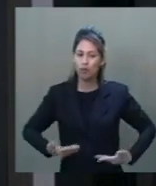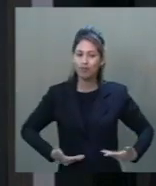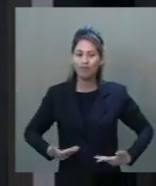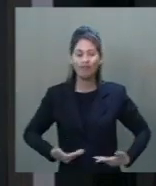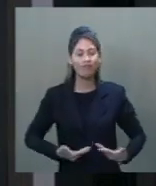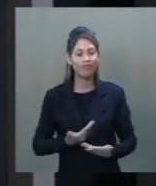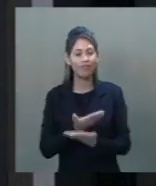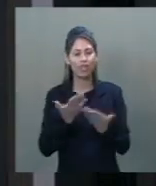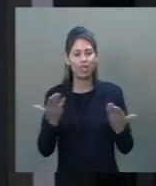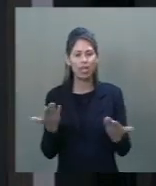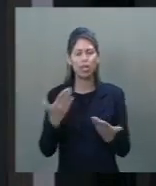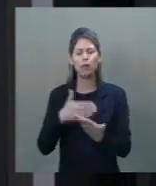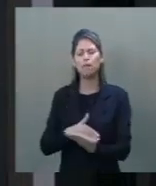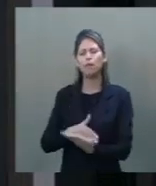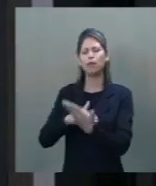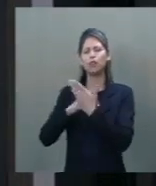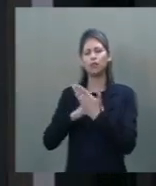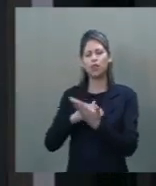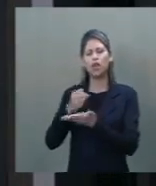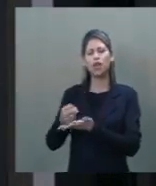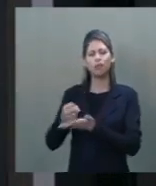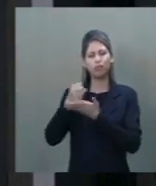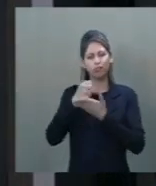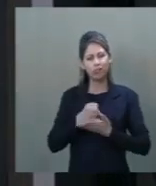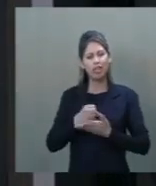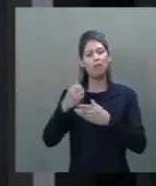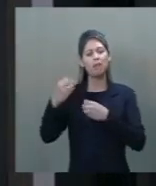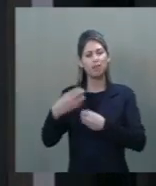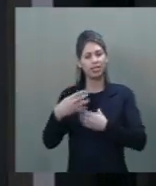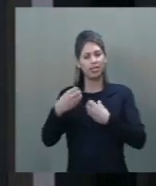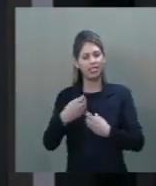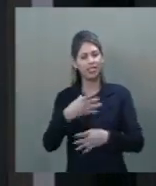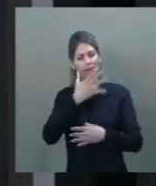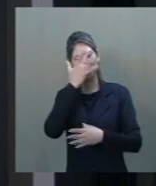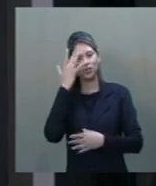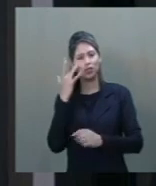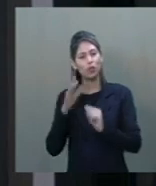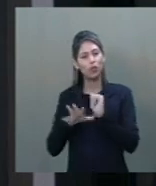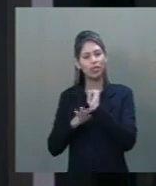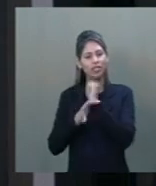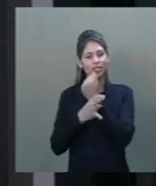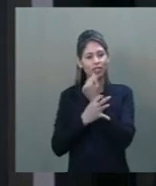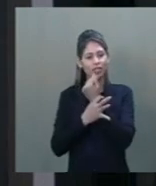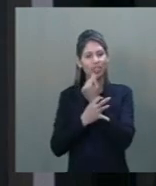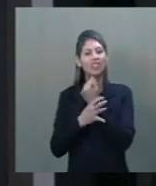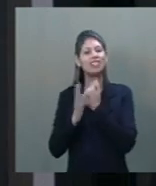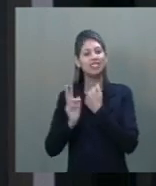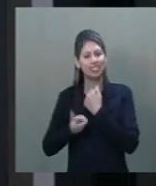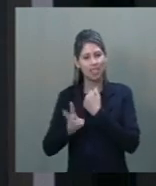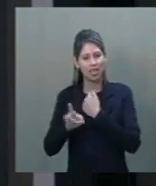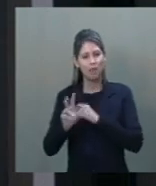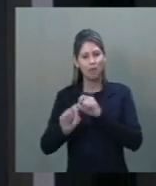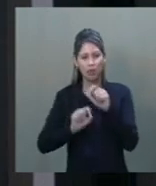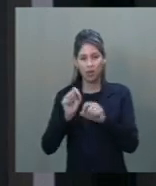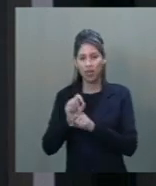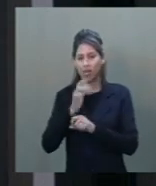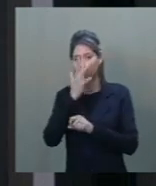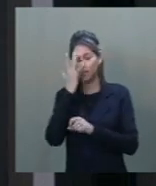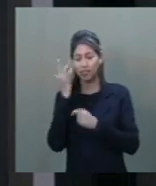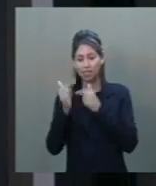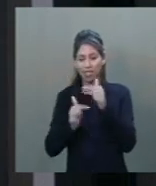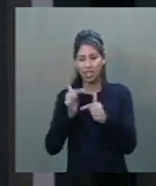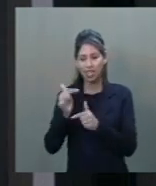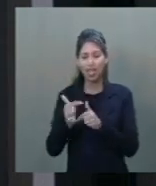que tanto me ensinaram, aos seguranças, a todos aqueles que mantinham o nosso Senado tão bonito, tão limpo, tão brilhoso.